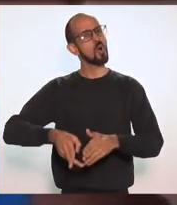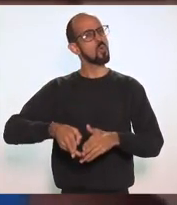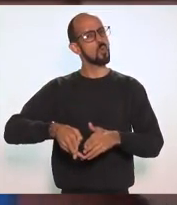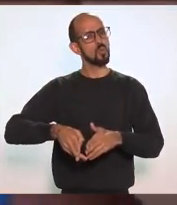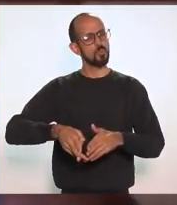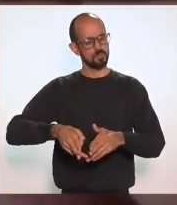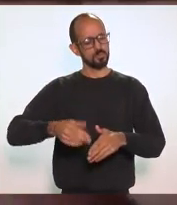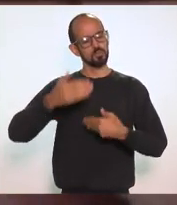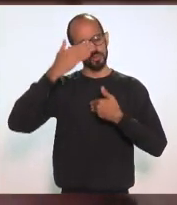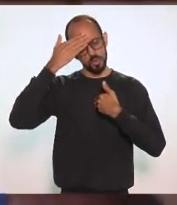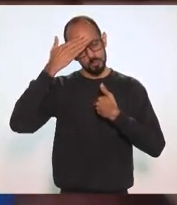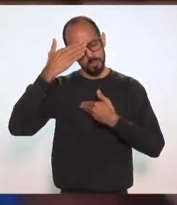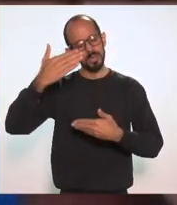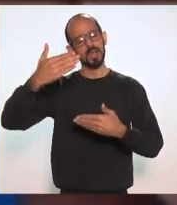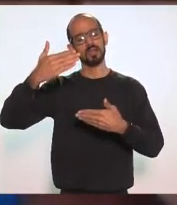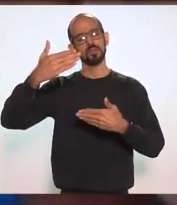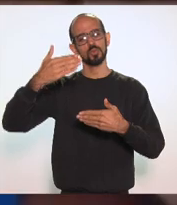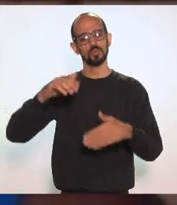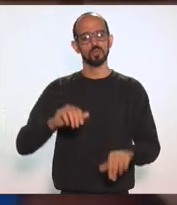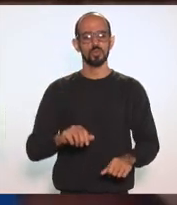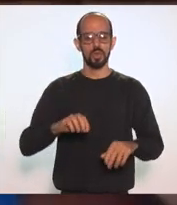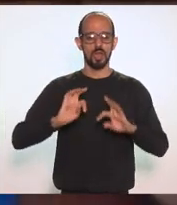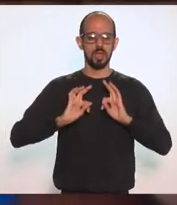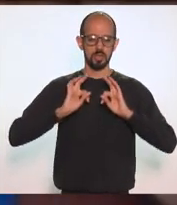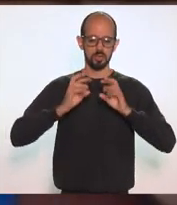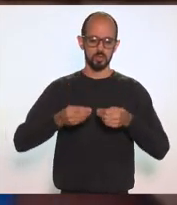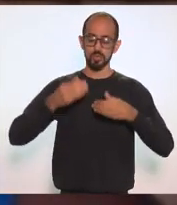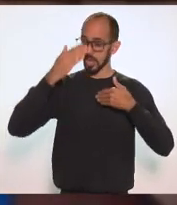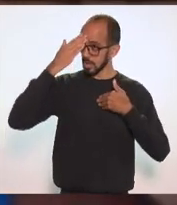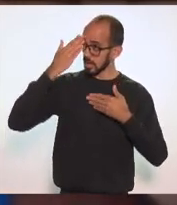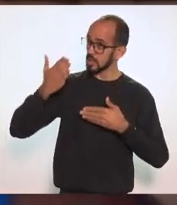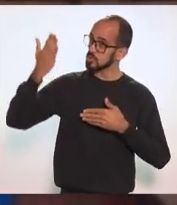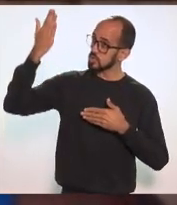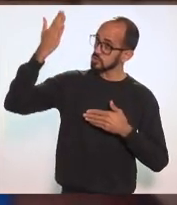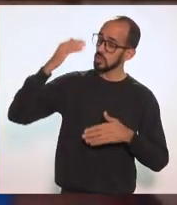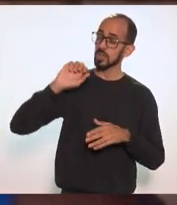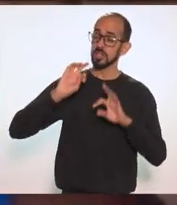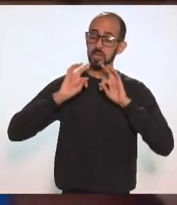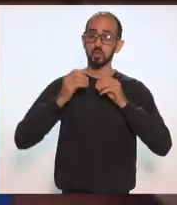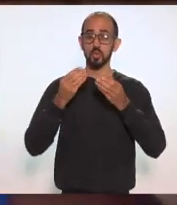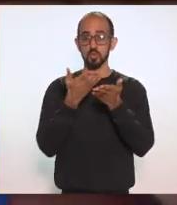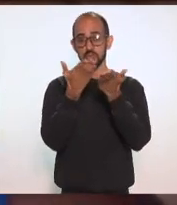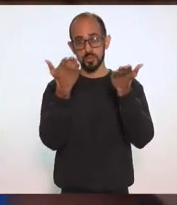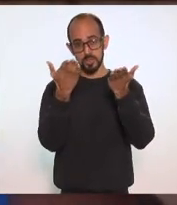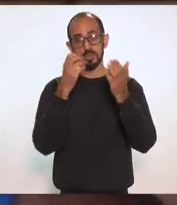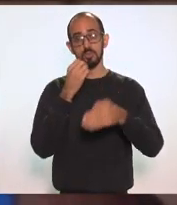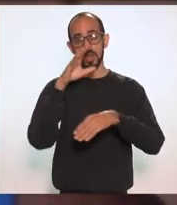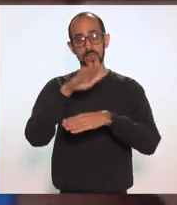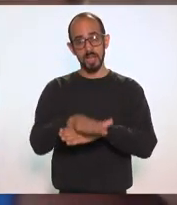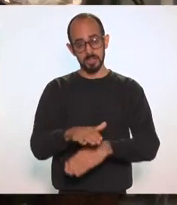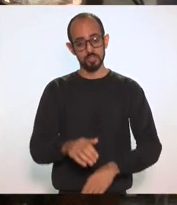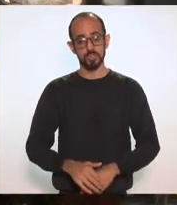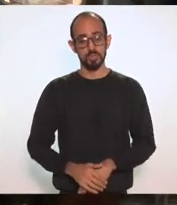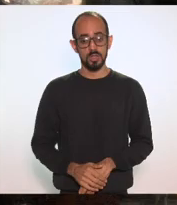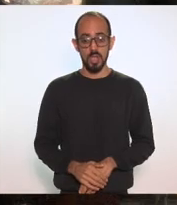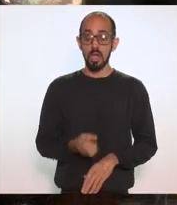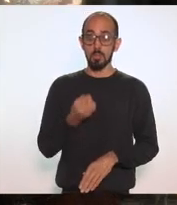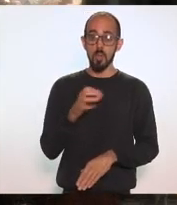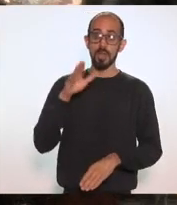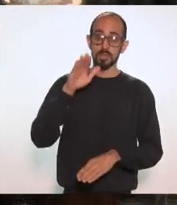Muito obrigada. Obrigada, agradeço a Vossa Excelência e a todos e todas aqui. Boa tarde. Uma boa